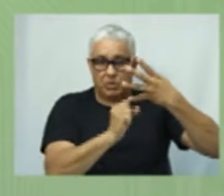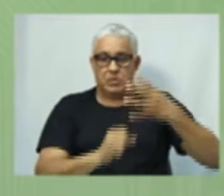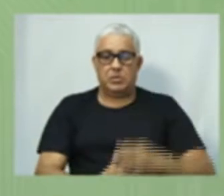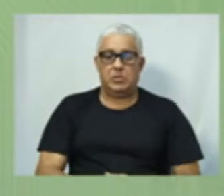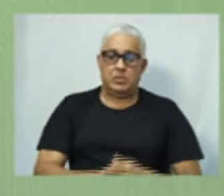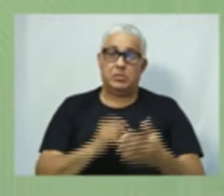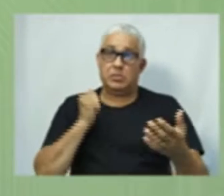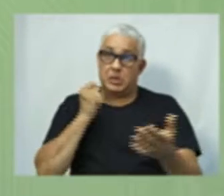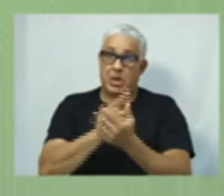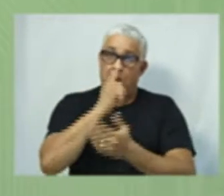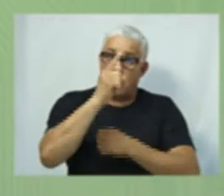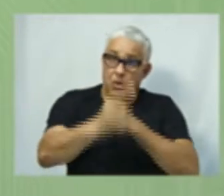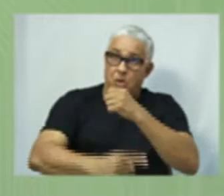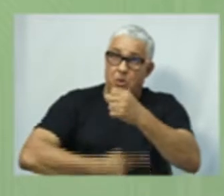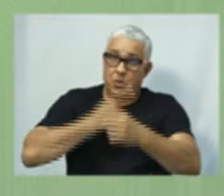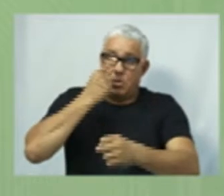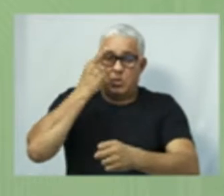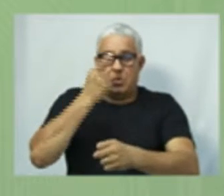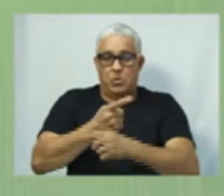pago exatamente R$